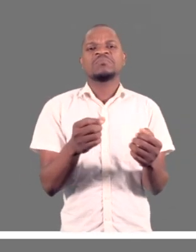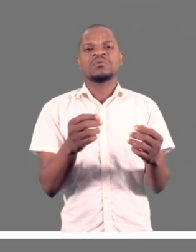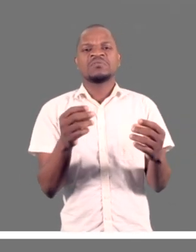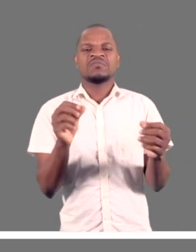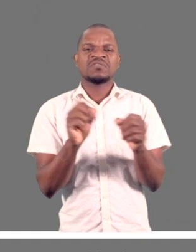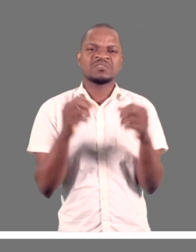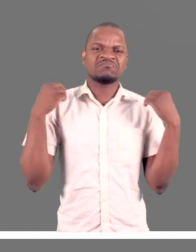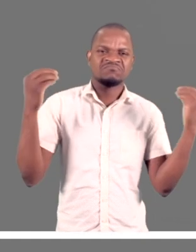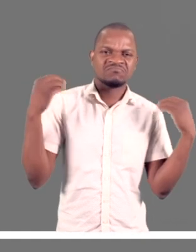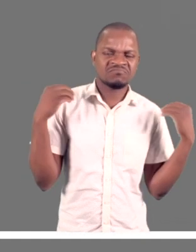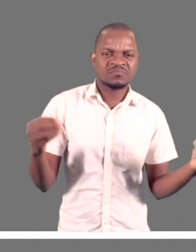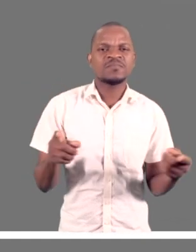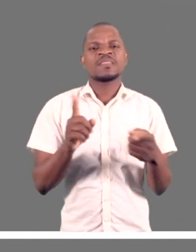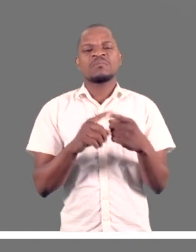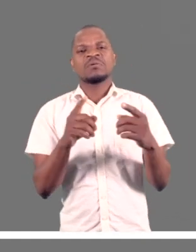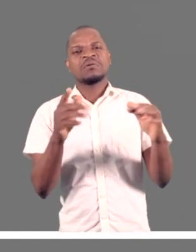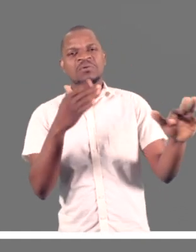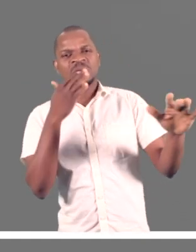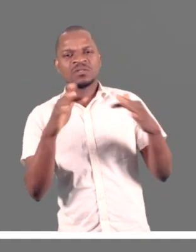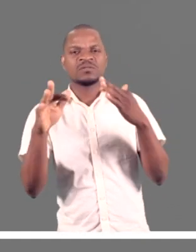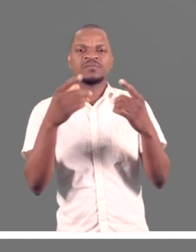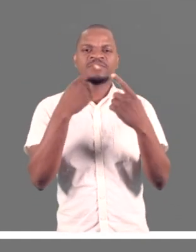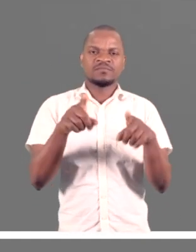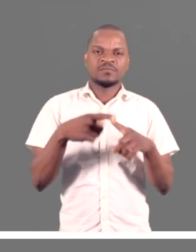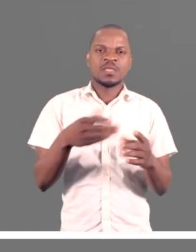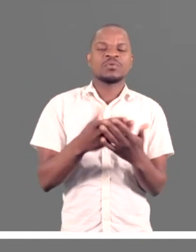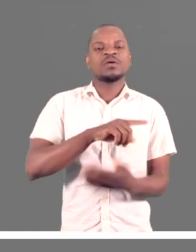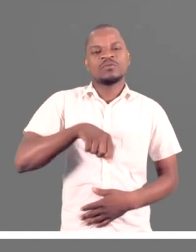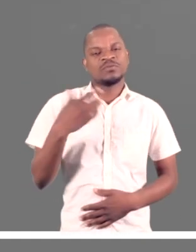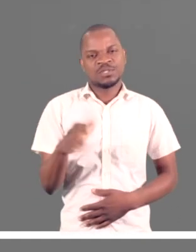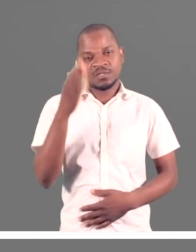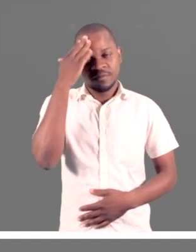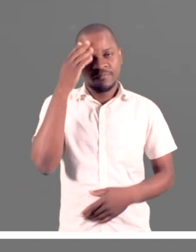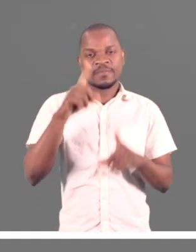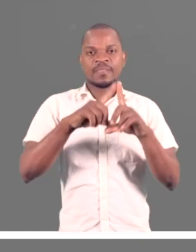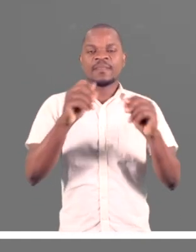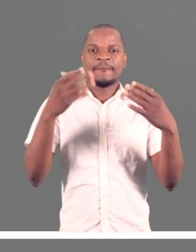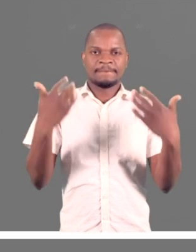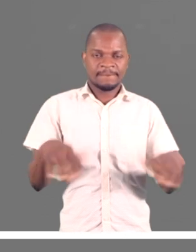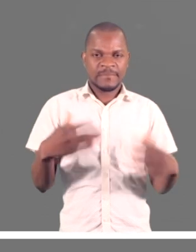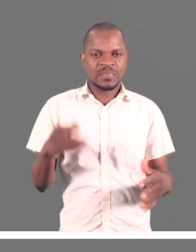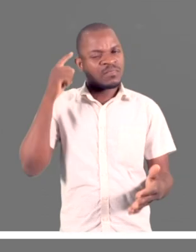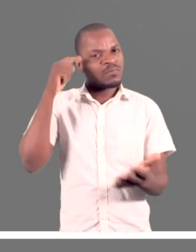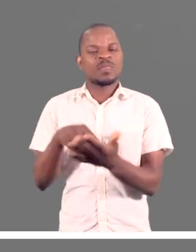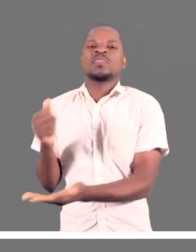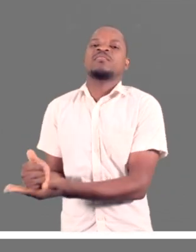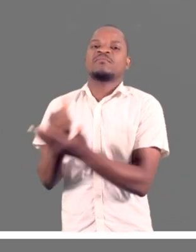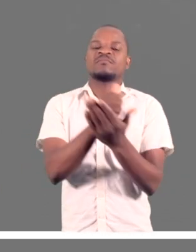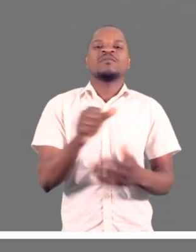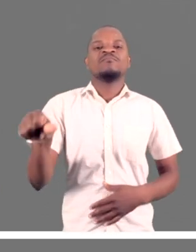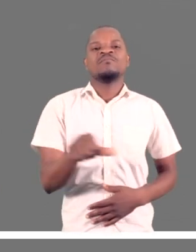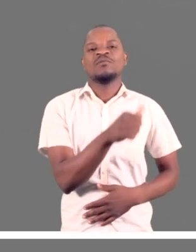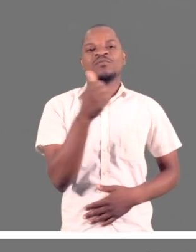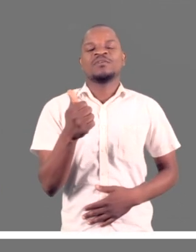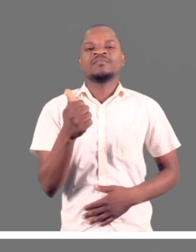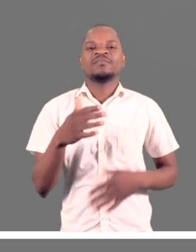o seu banheiro te cantando porque sabemos que o brincar de cura e o nosso tema é até mesmo brincar